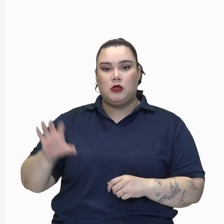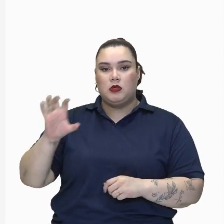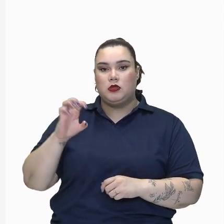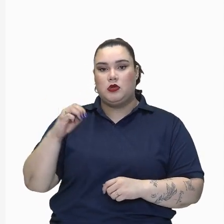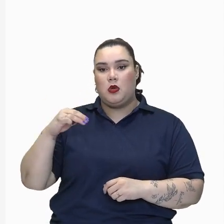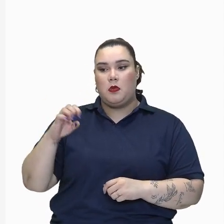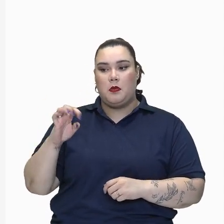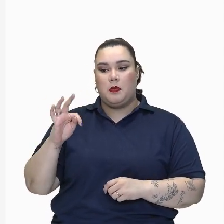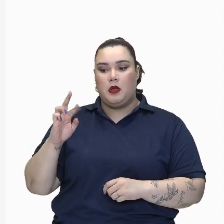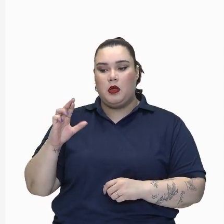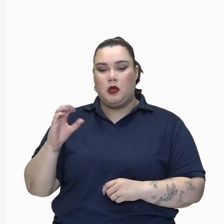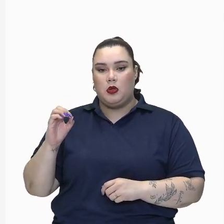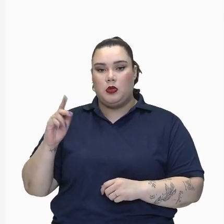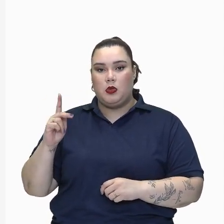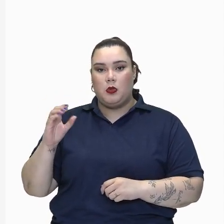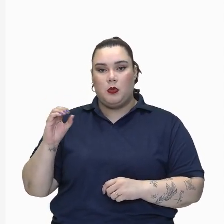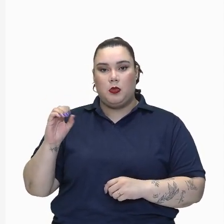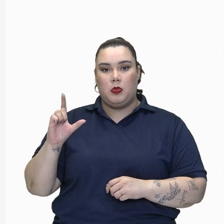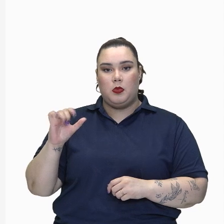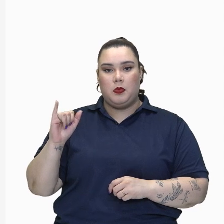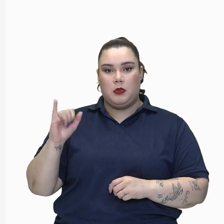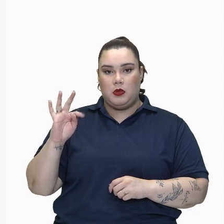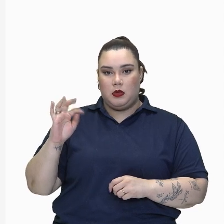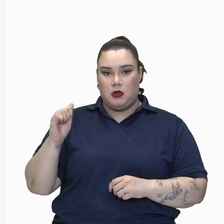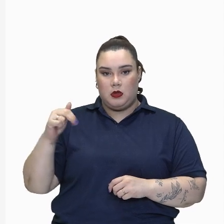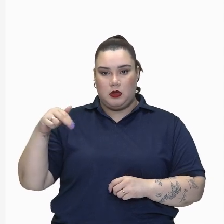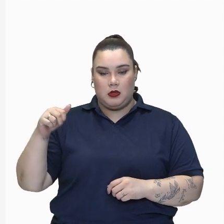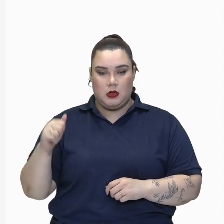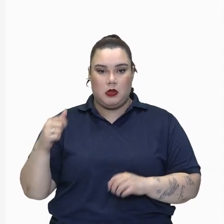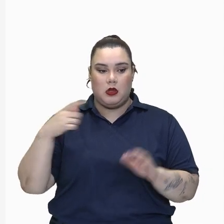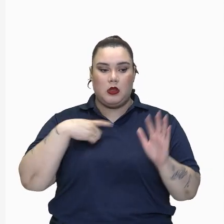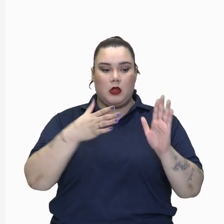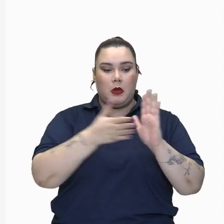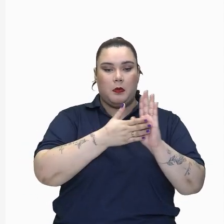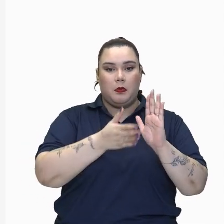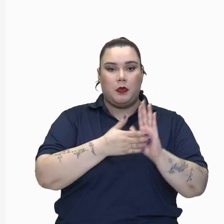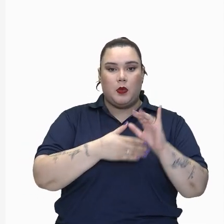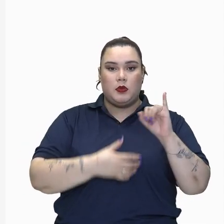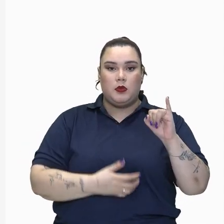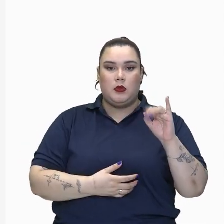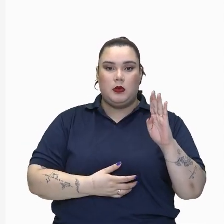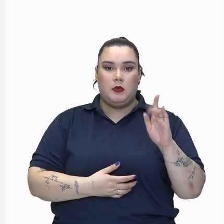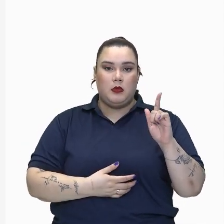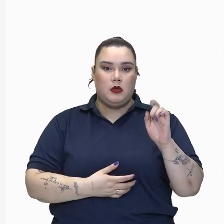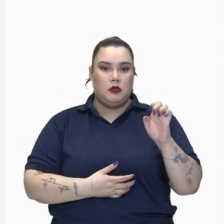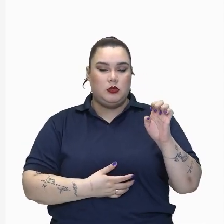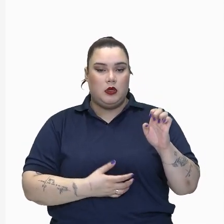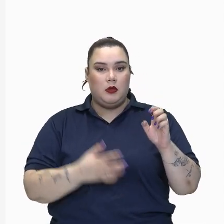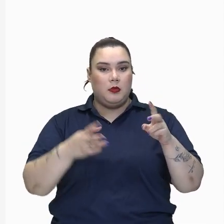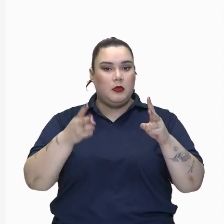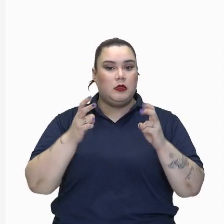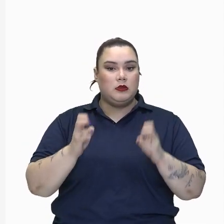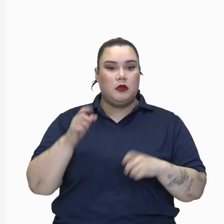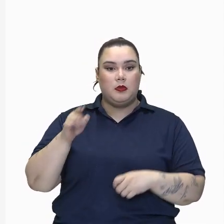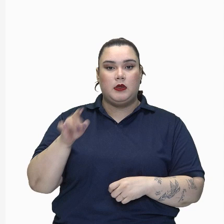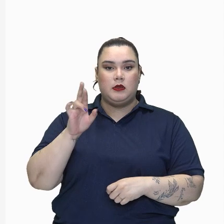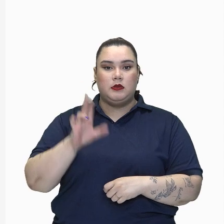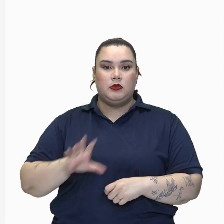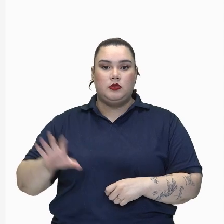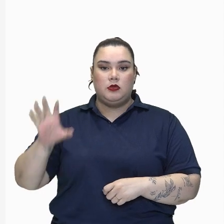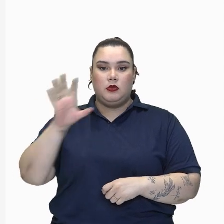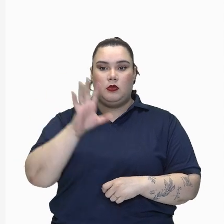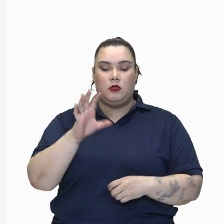metropolitana, estabelecido, por exemplo, pelo IBGE, a gente verifica que a região metropolitana,